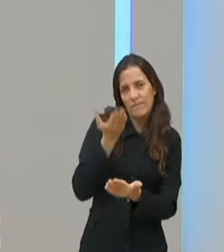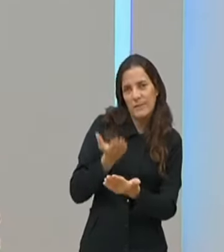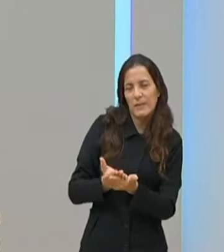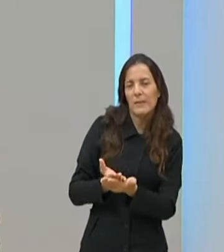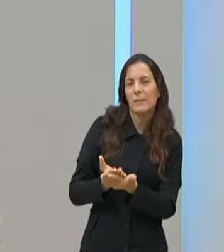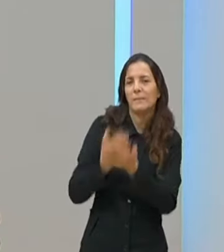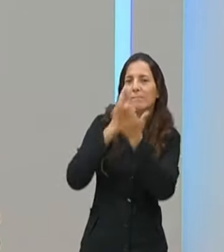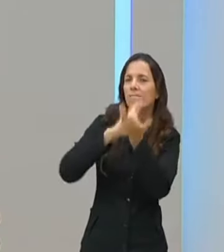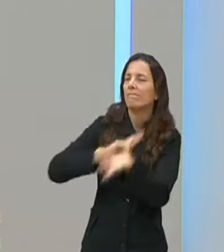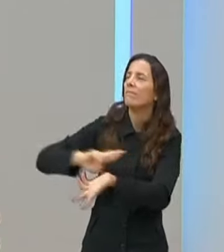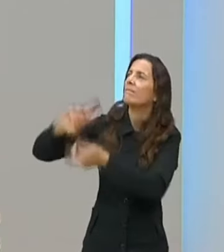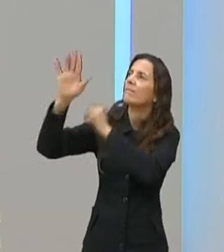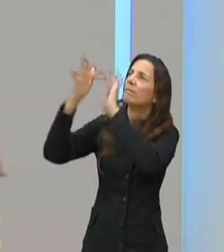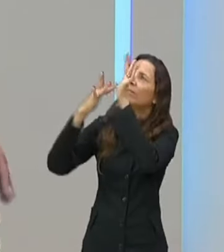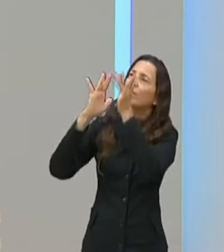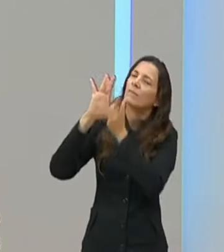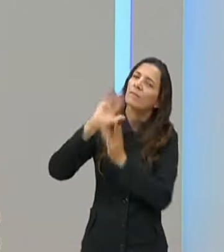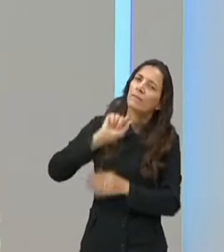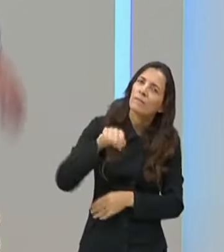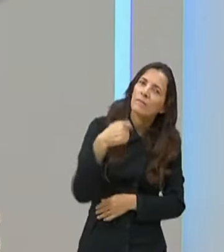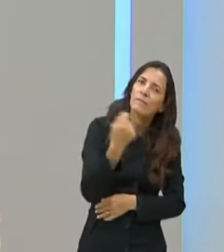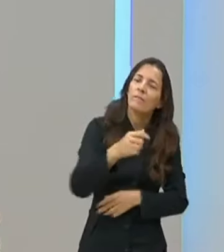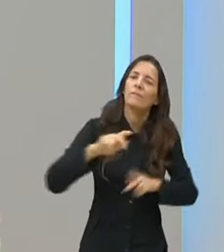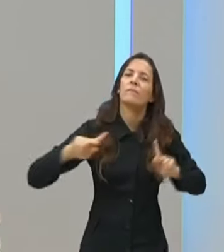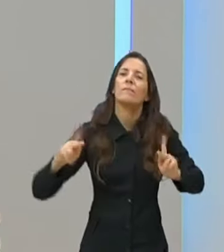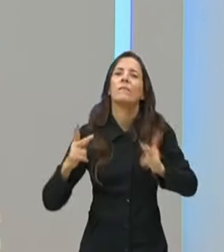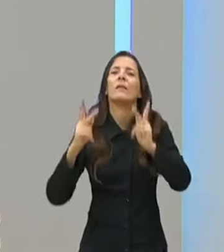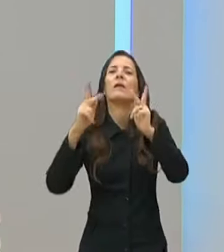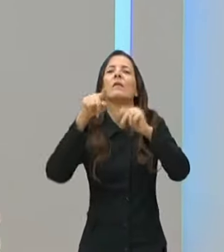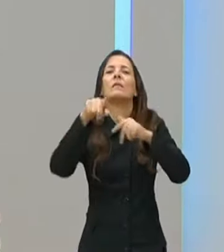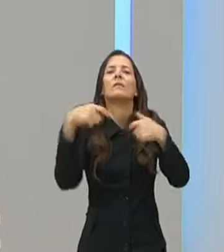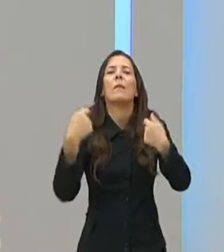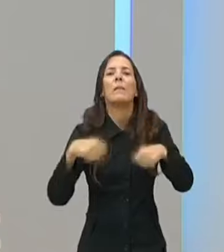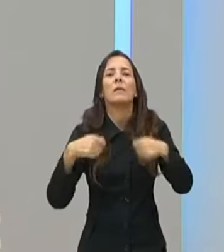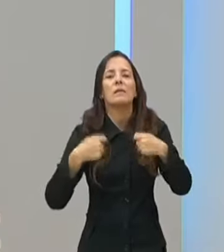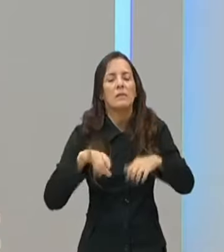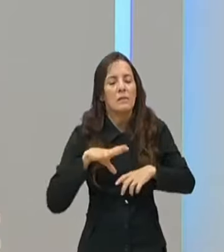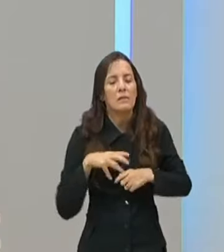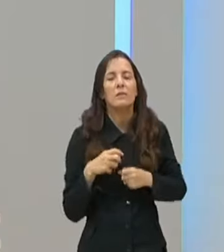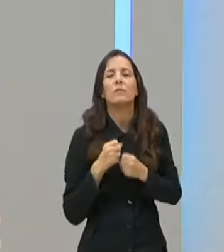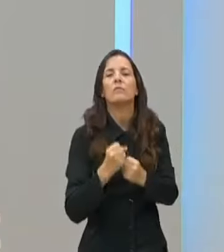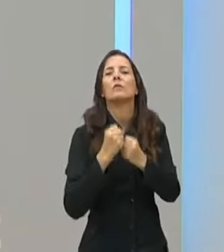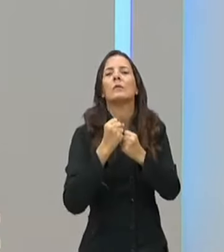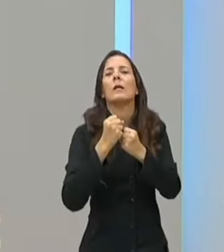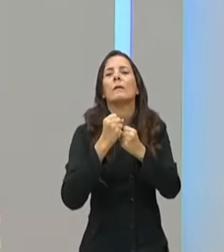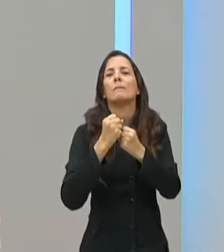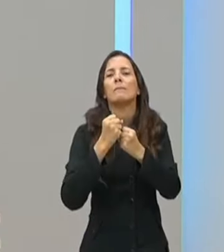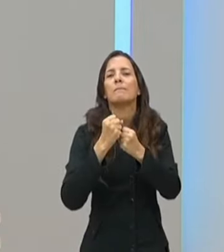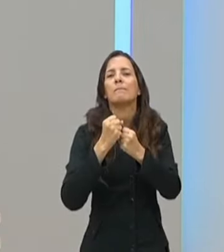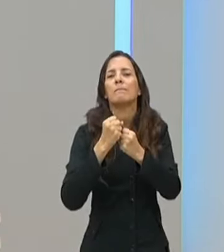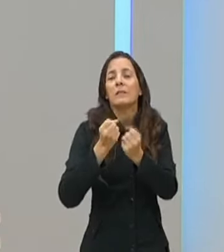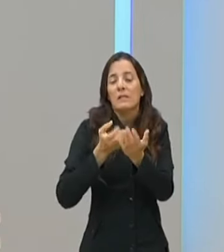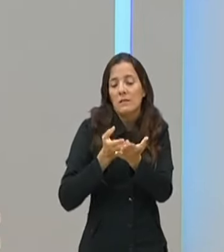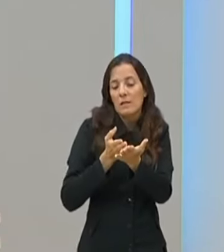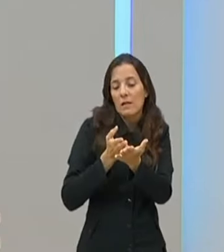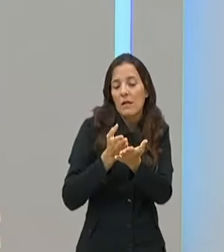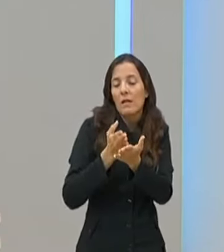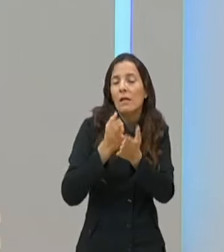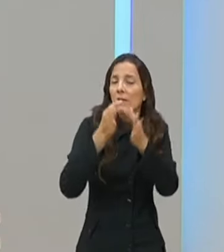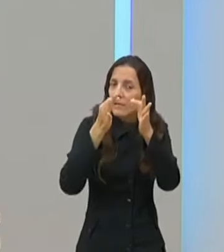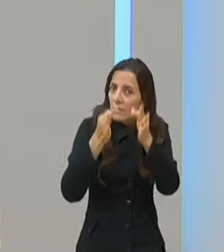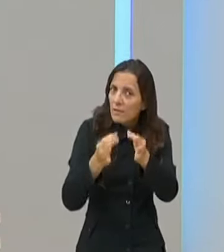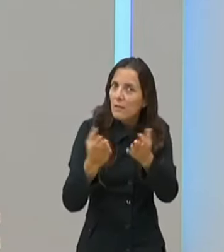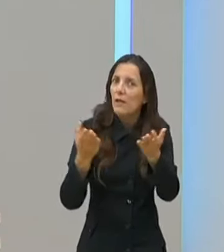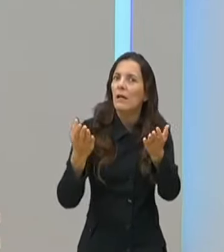se esforçando para ser fiel a ele. Deus não é injusto, Deus é fiel, Deus